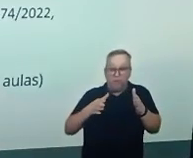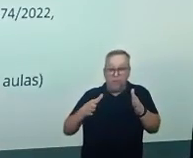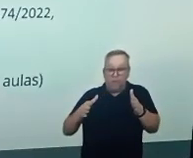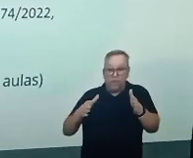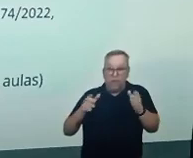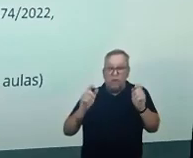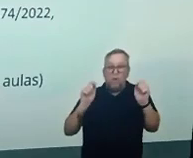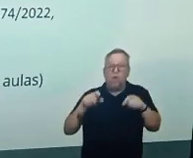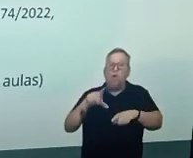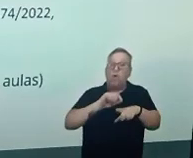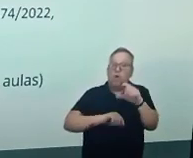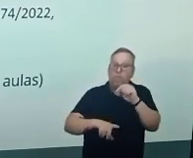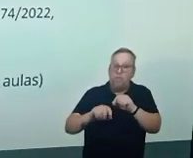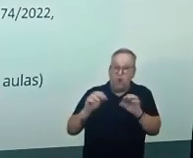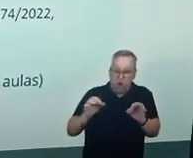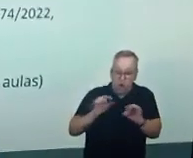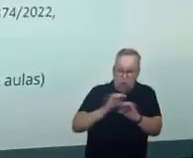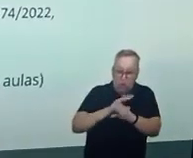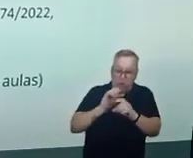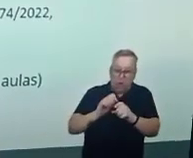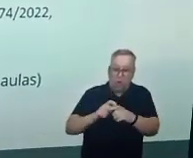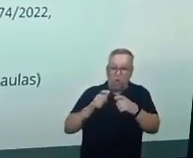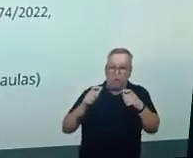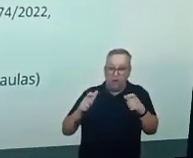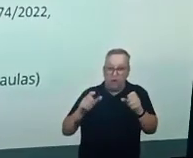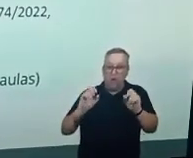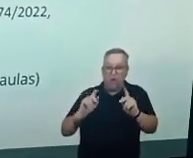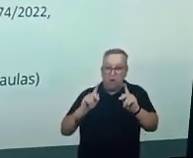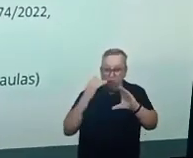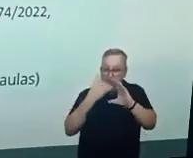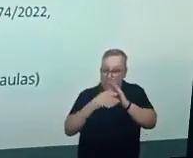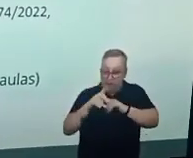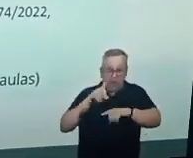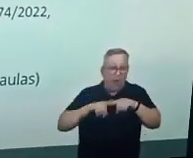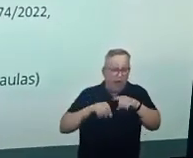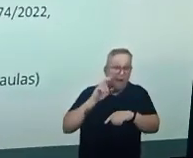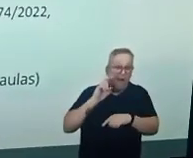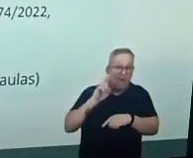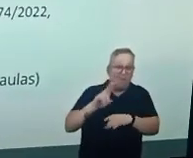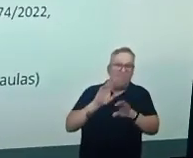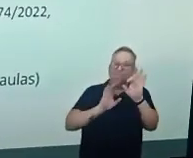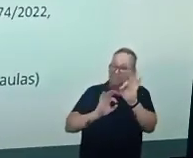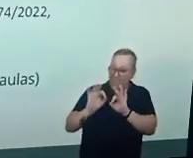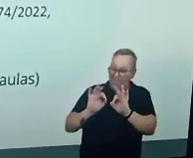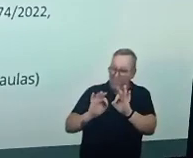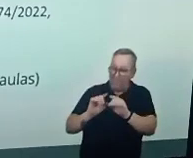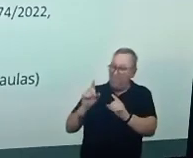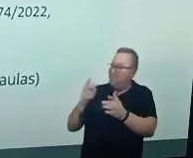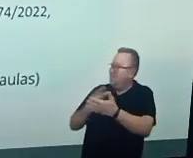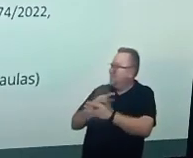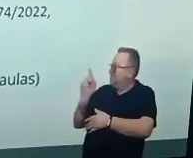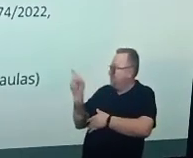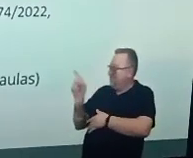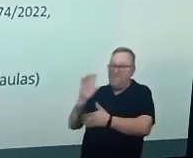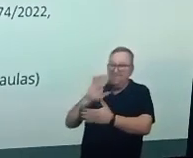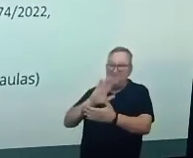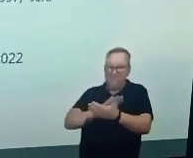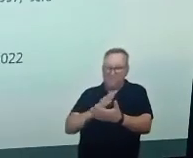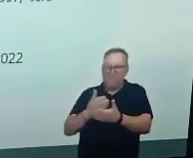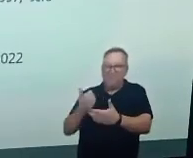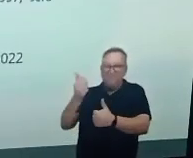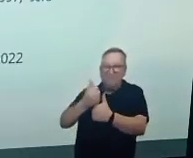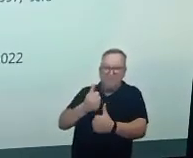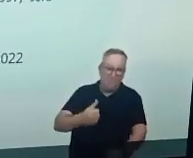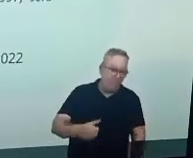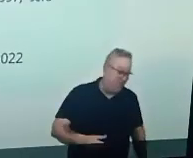podem optar pela completa ou ampliada. Quando a gente for enviar o material para vocês, a gente vai ajustar aqui essa parte da completa. Pode passar.